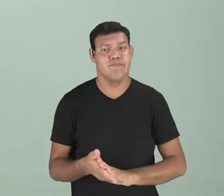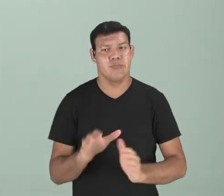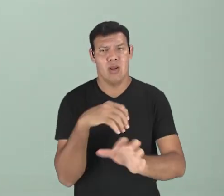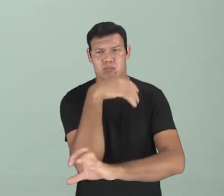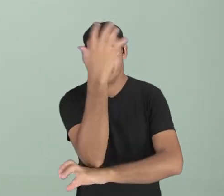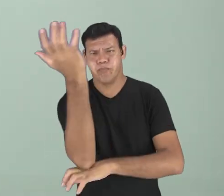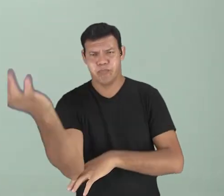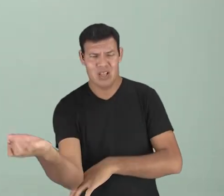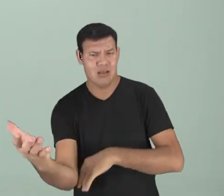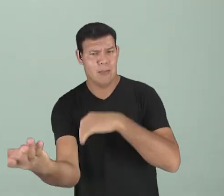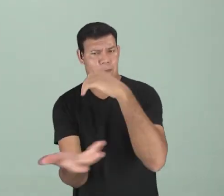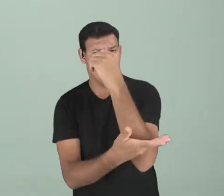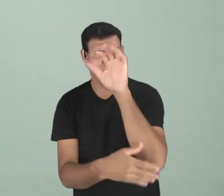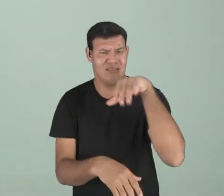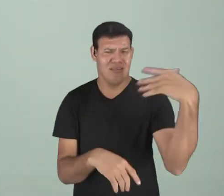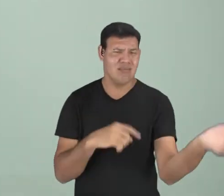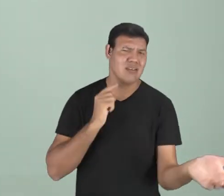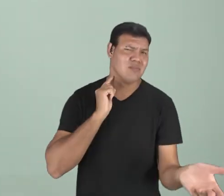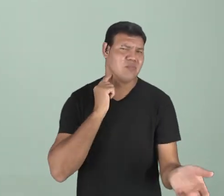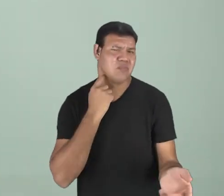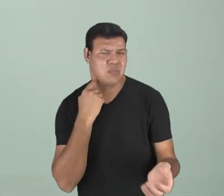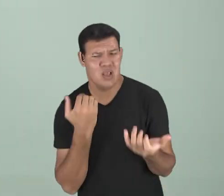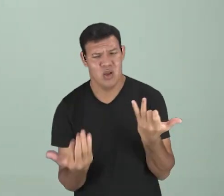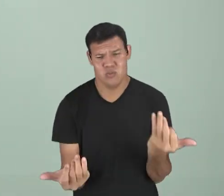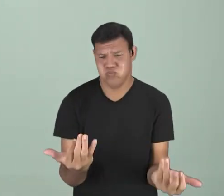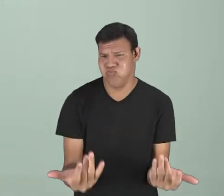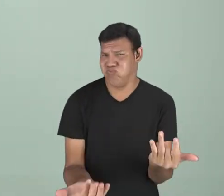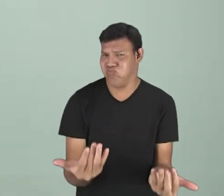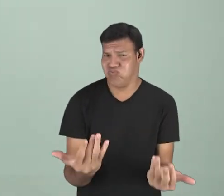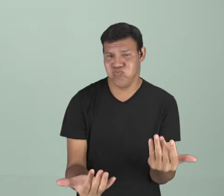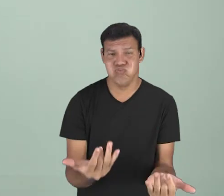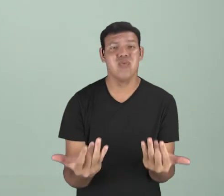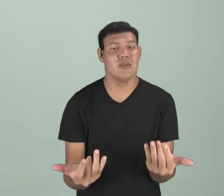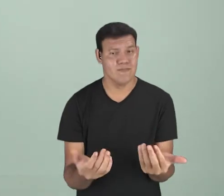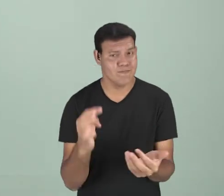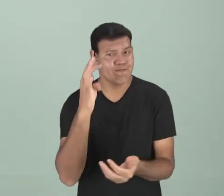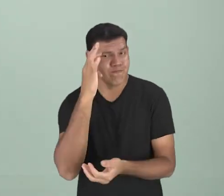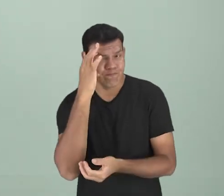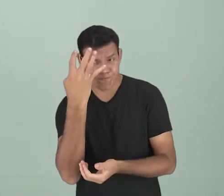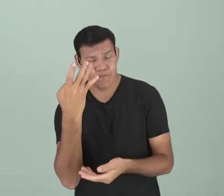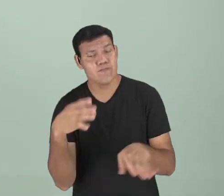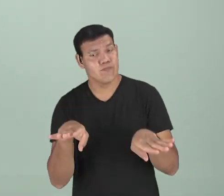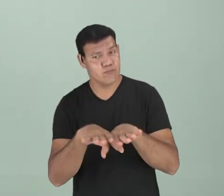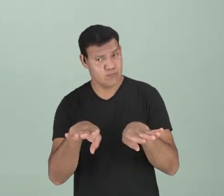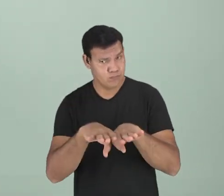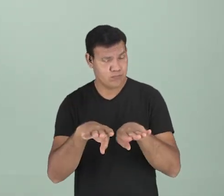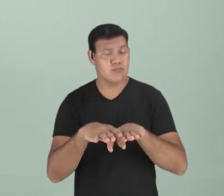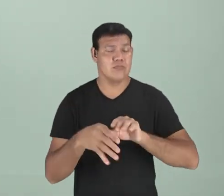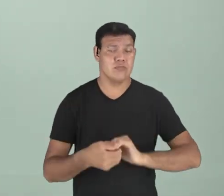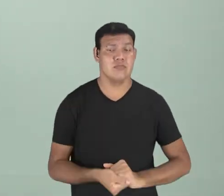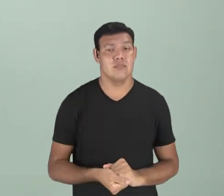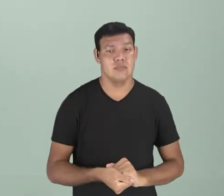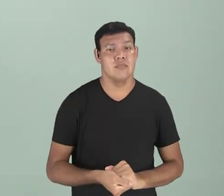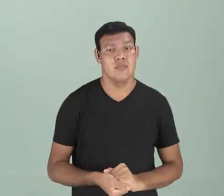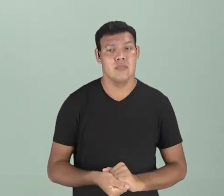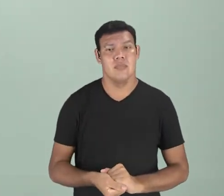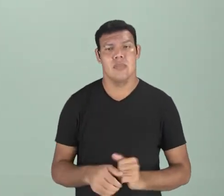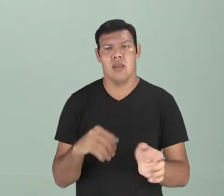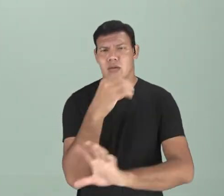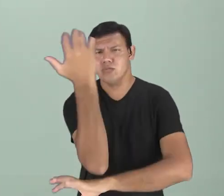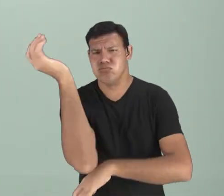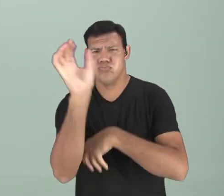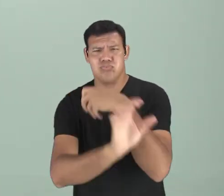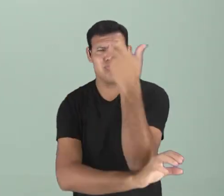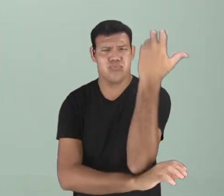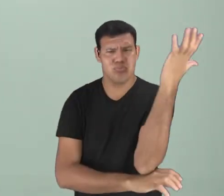Desmatamento, poluição, queimadas, então tudo isso também é resultado dessas transformações do espaço. A natureza acaba